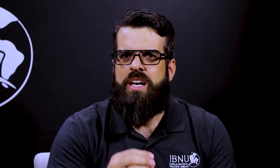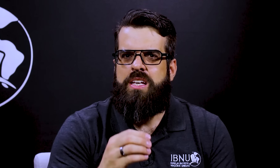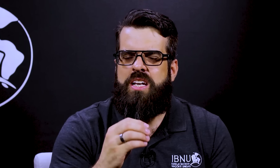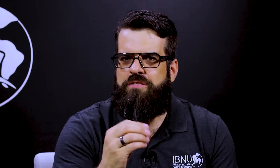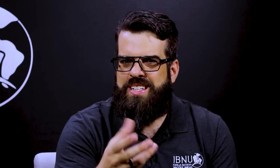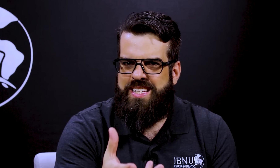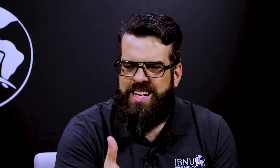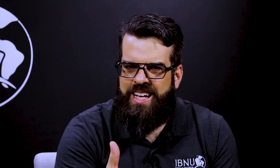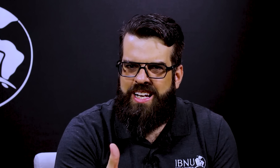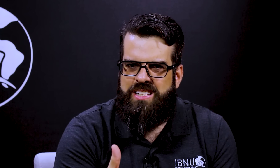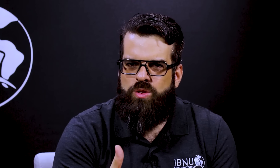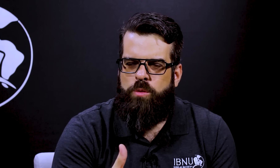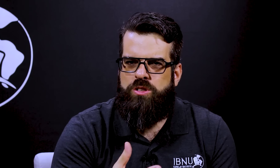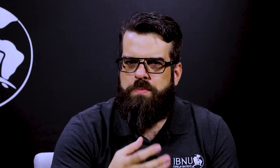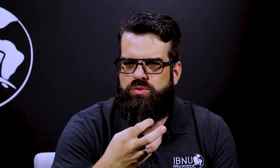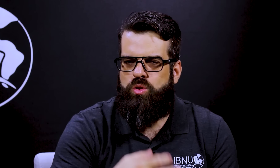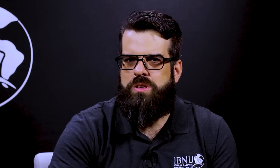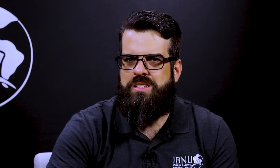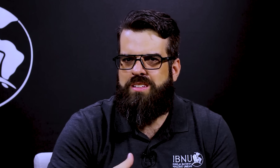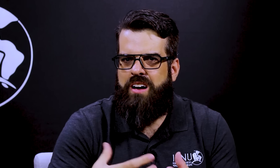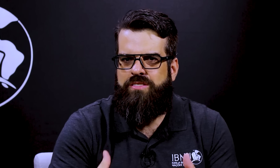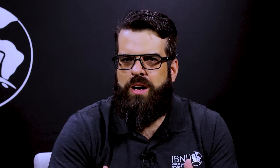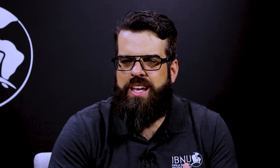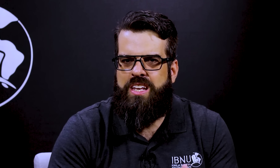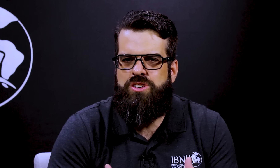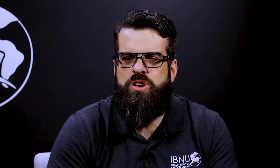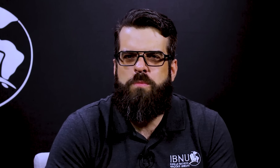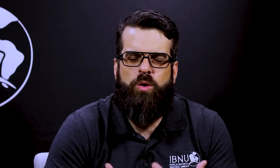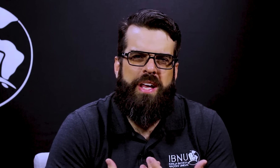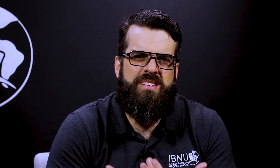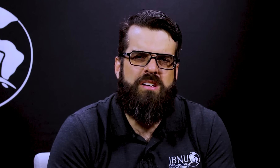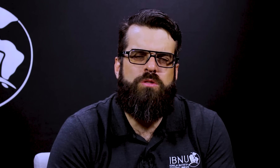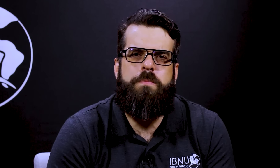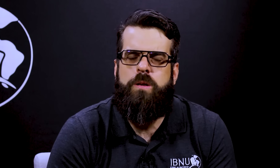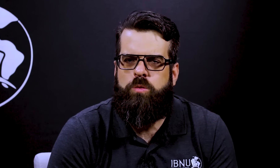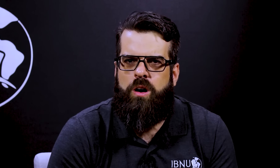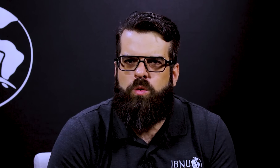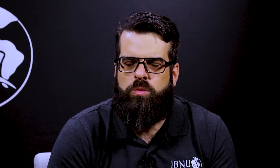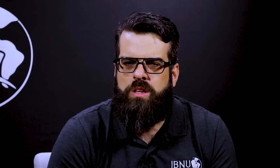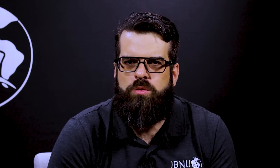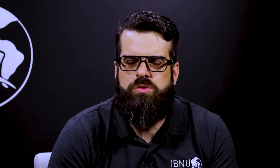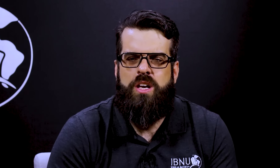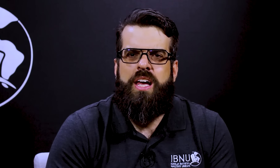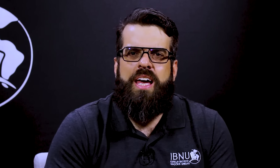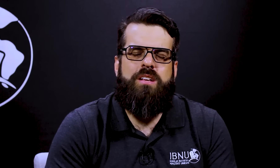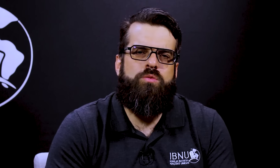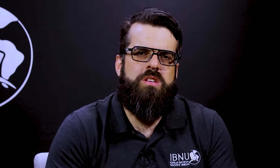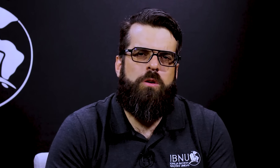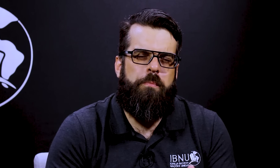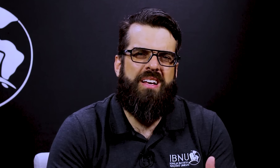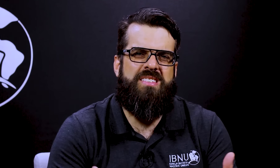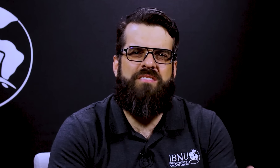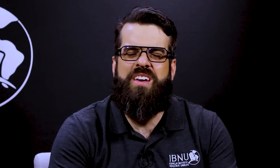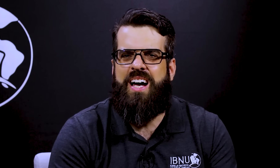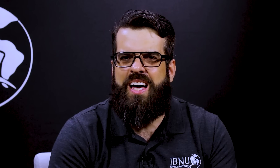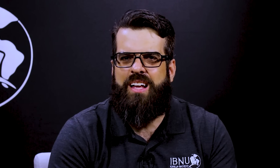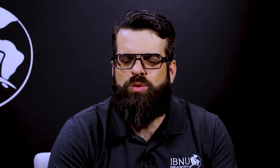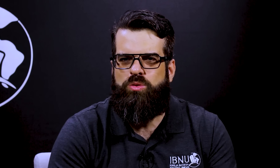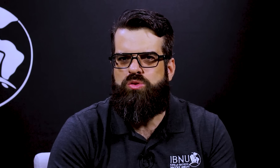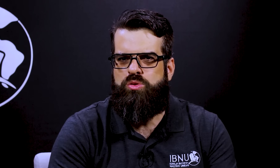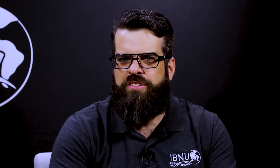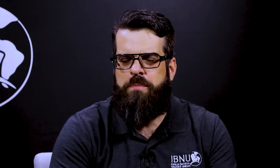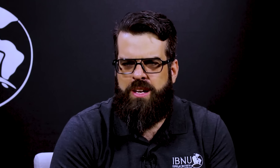nazista, e ele faz essa análise de como as pessoas que estavam ali, que tinham uma conexão espiritual com Deus, elas conseguiam